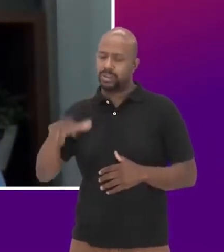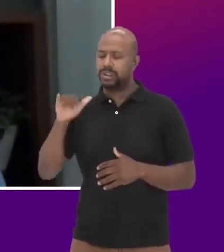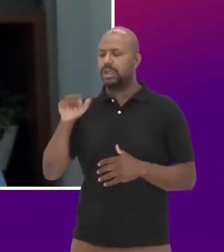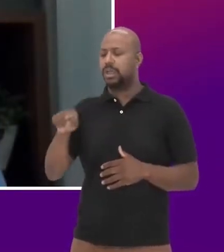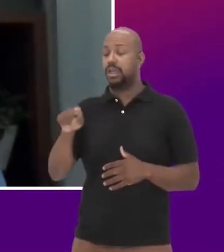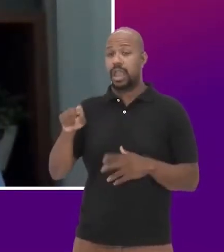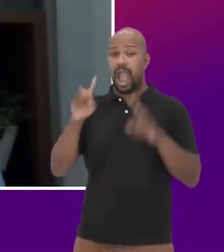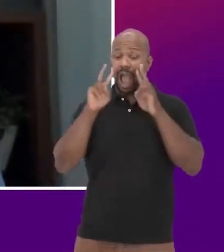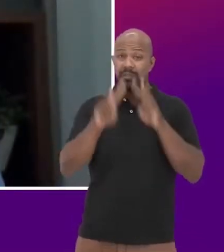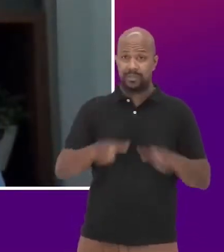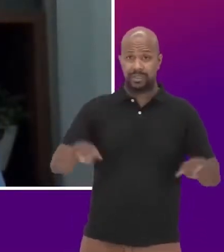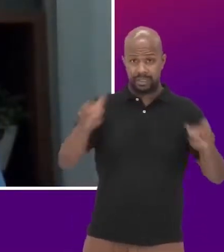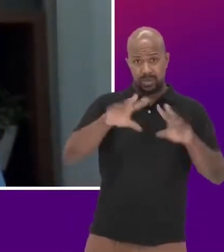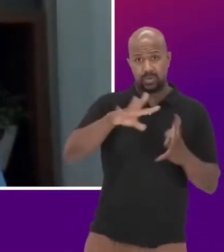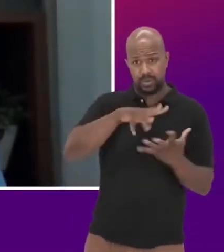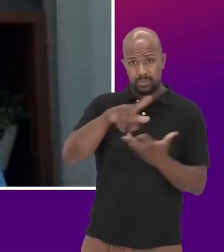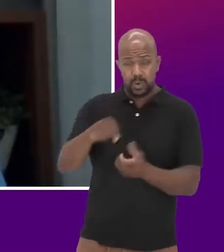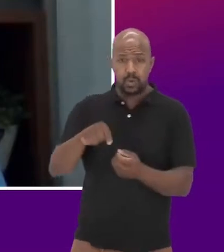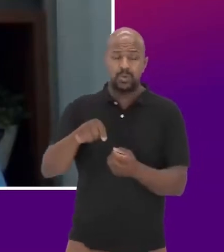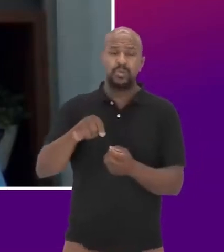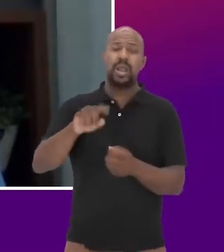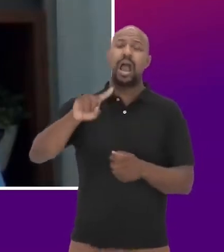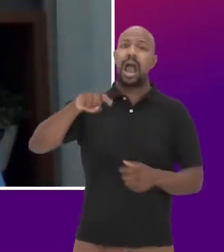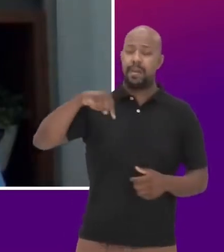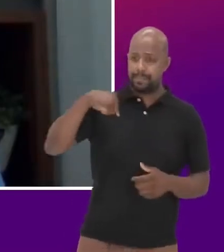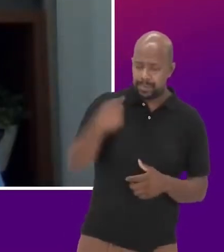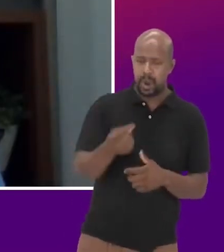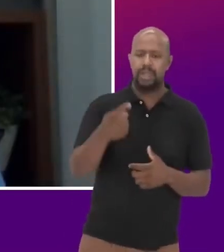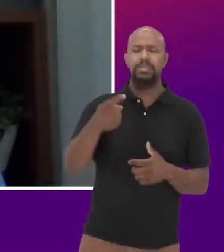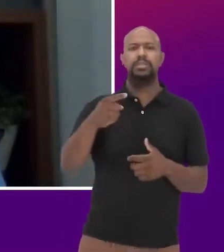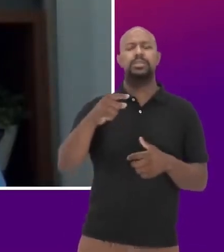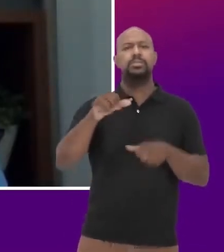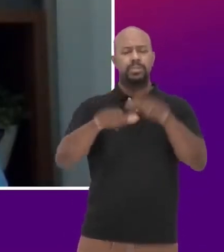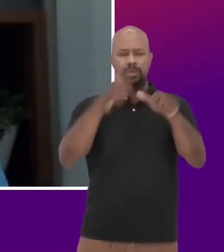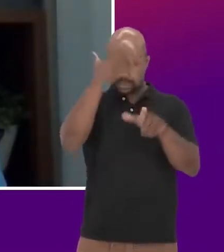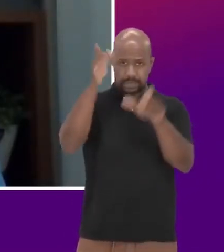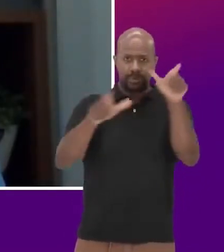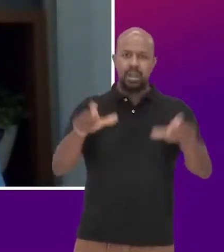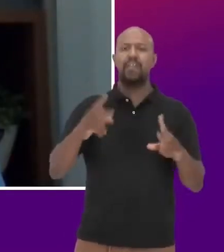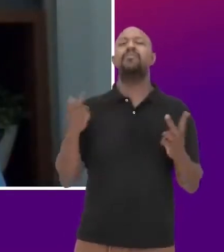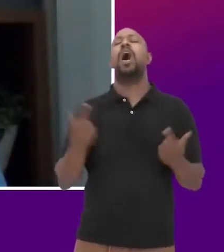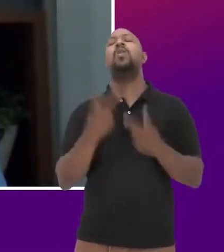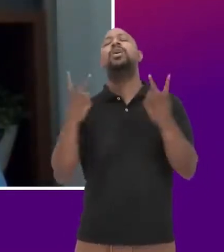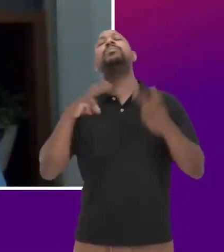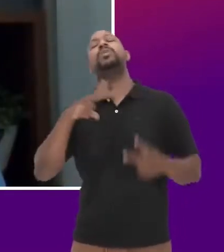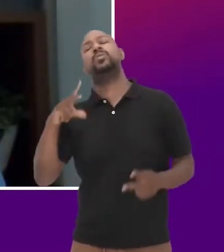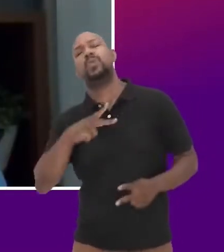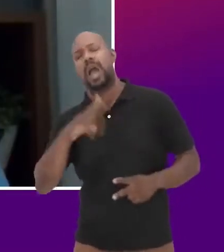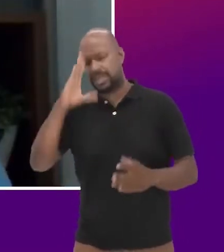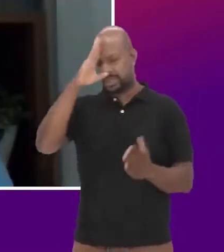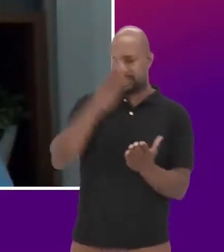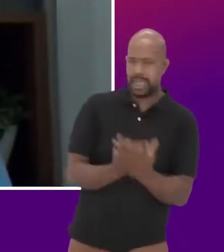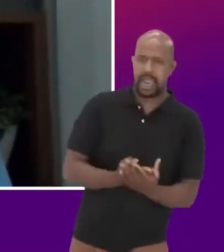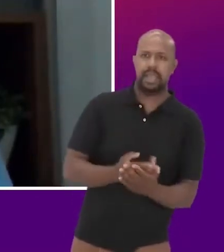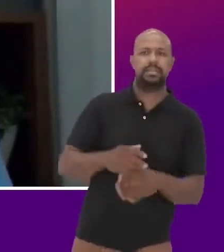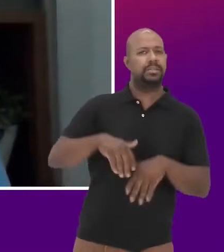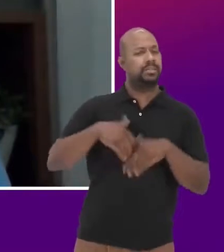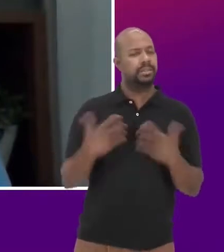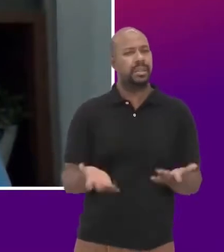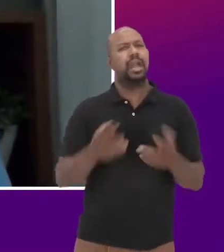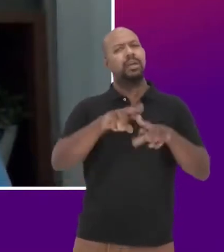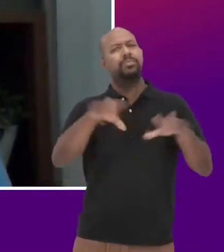a visão de mundo, a cosmovisão das pessoas, que é como elas, valores pessoais, crenças, até